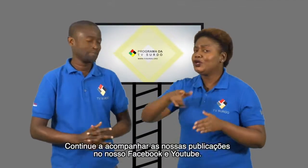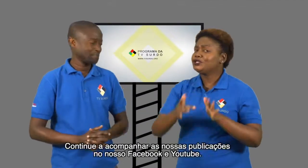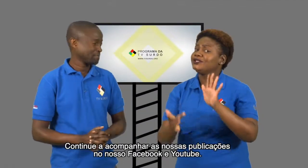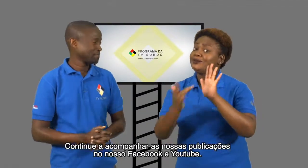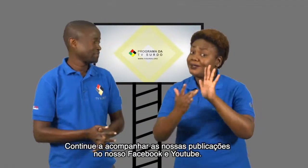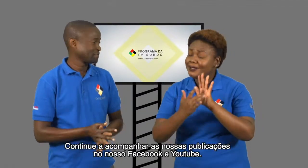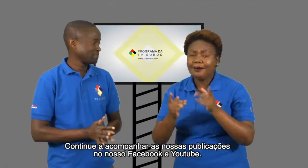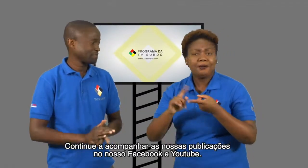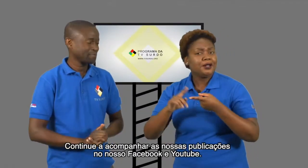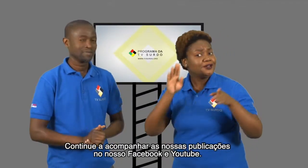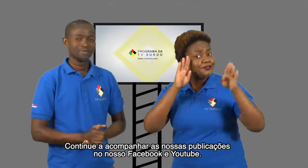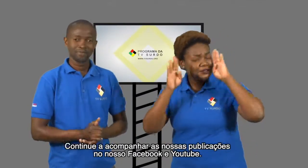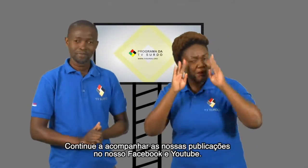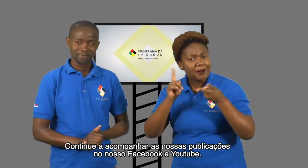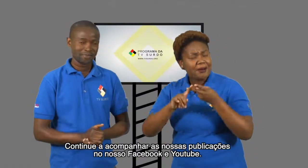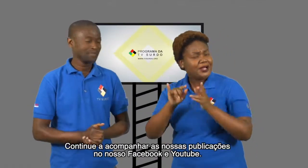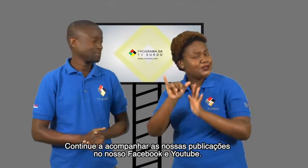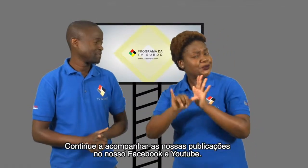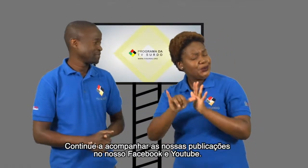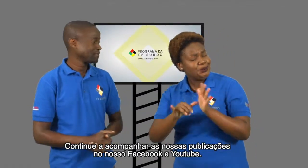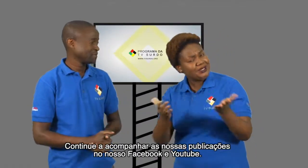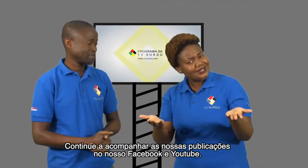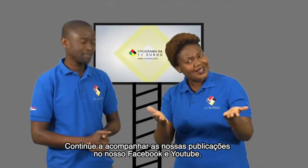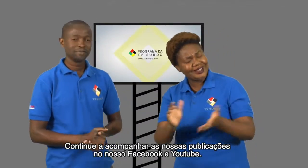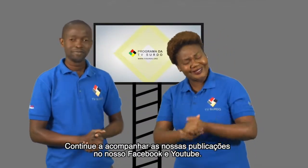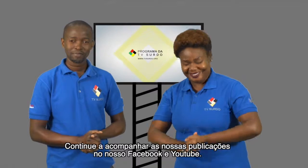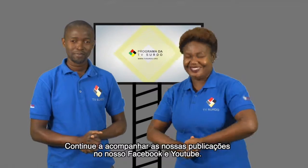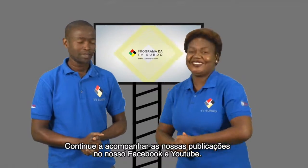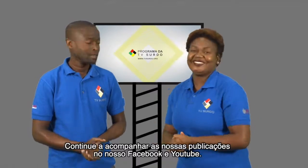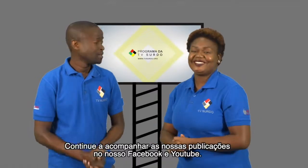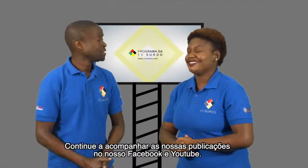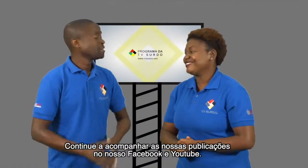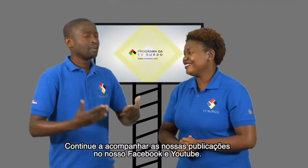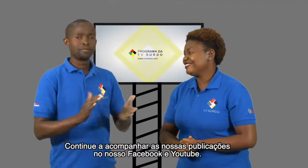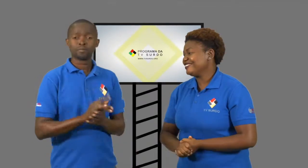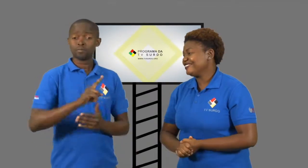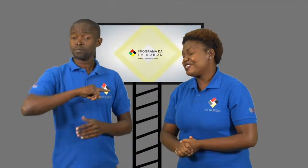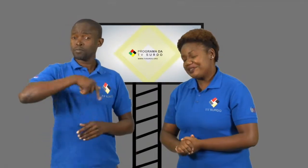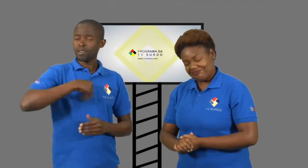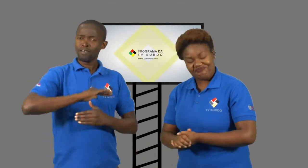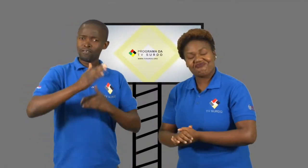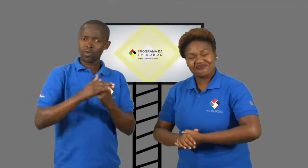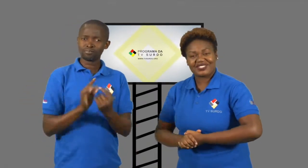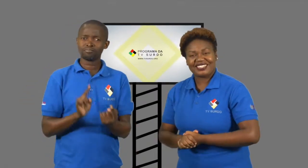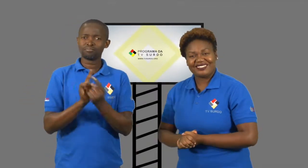Continue a acompanhar as nossas publicações no nosso Facebook e Youtube.